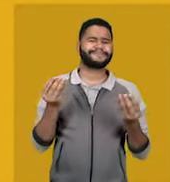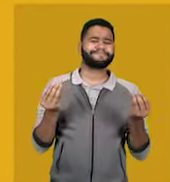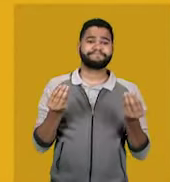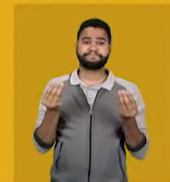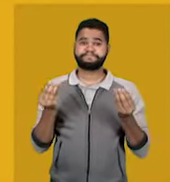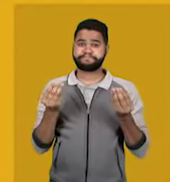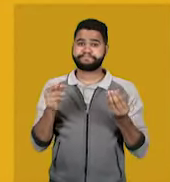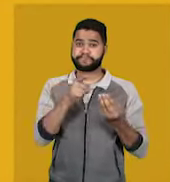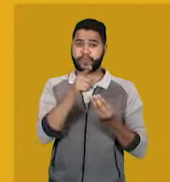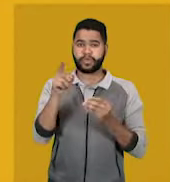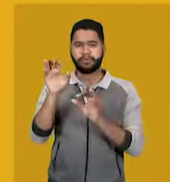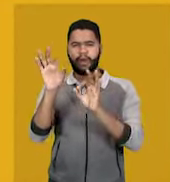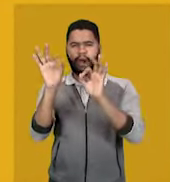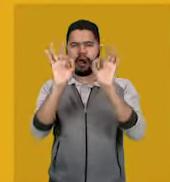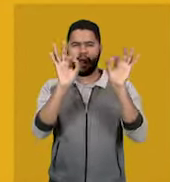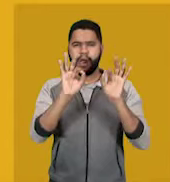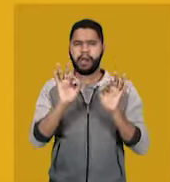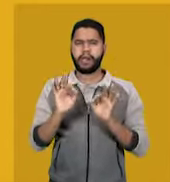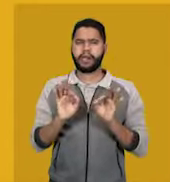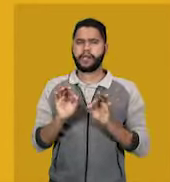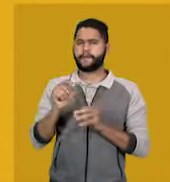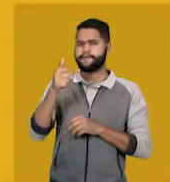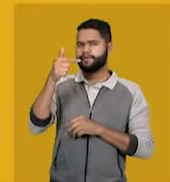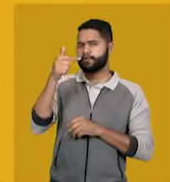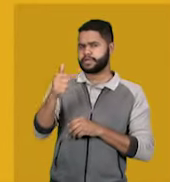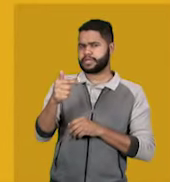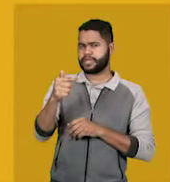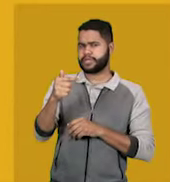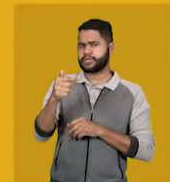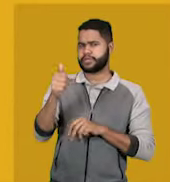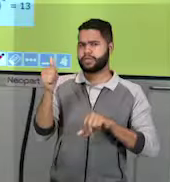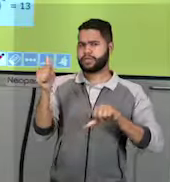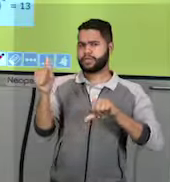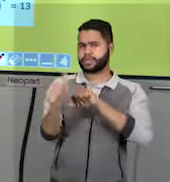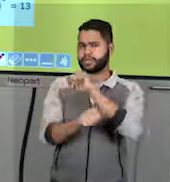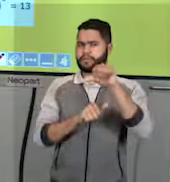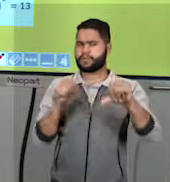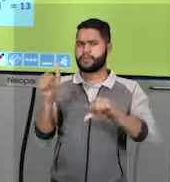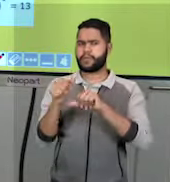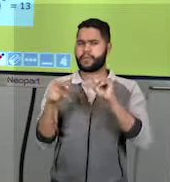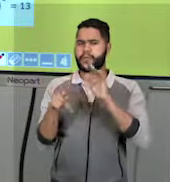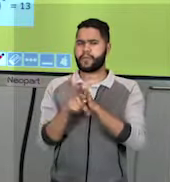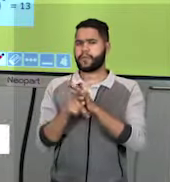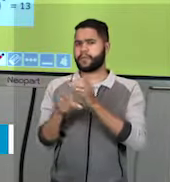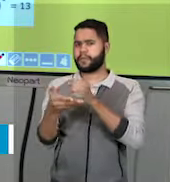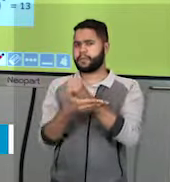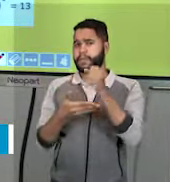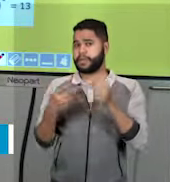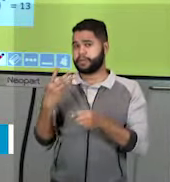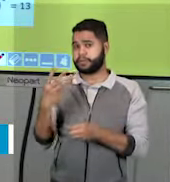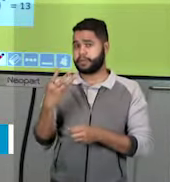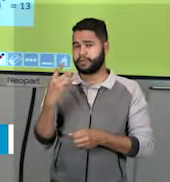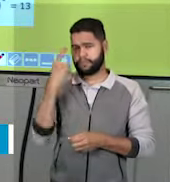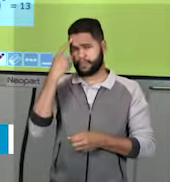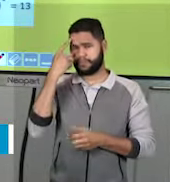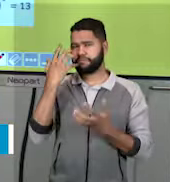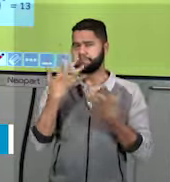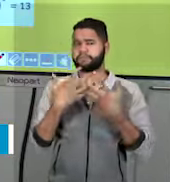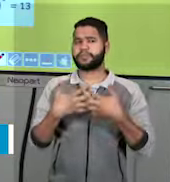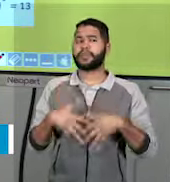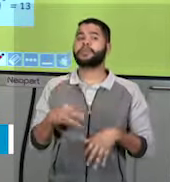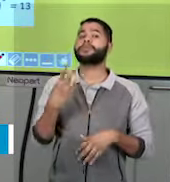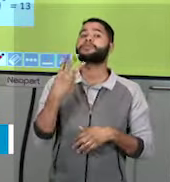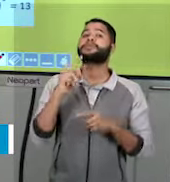Aí você vai fazer. Será que 27 pode ser transformado em uma potência de base 3? Vamos pensar. 3